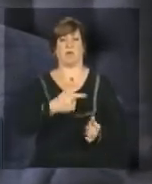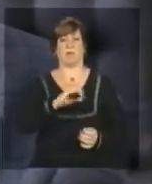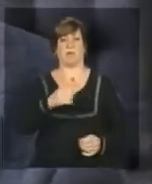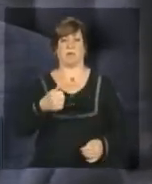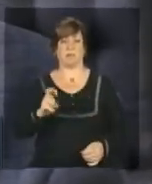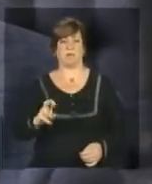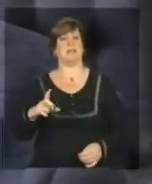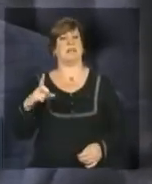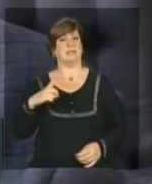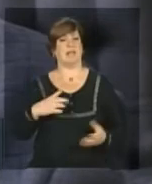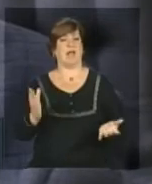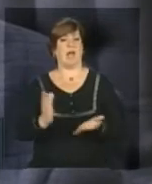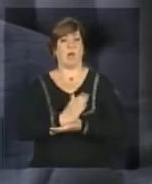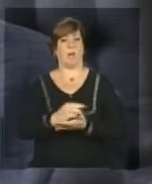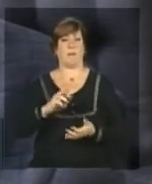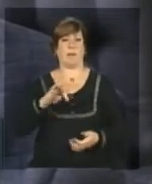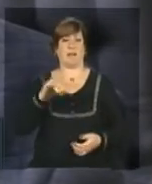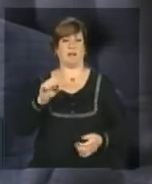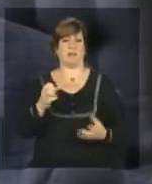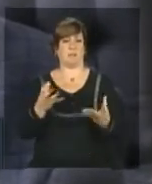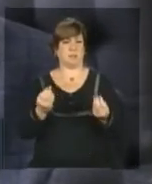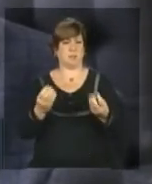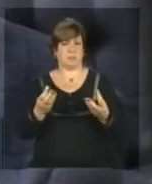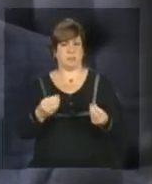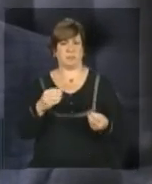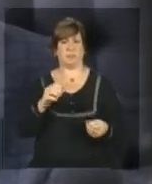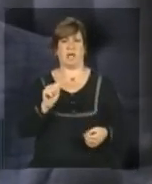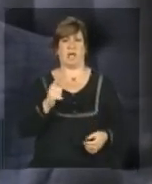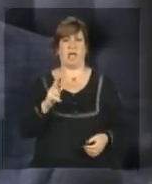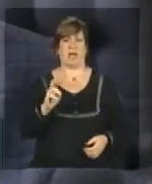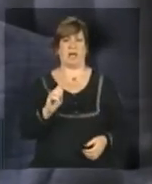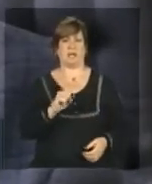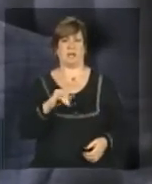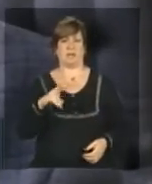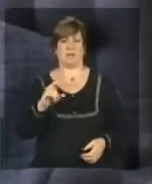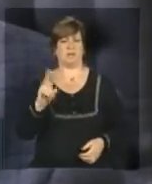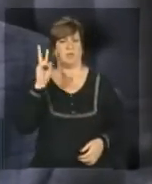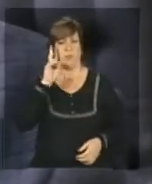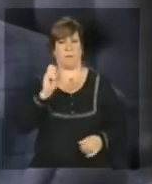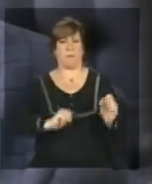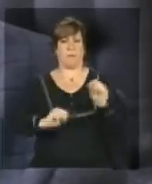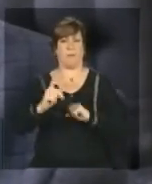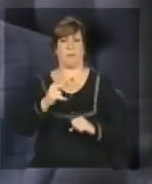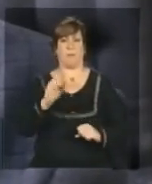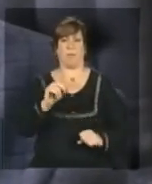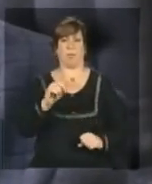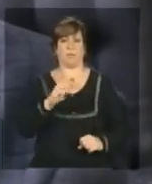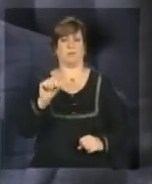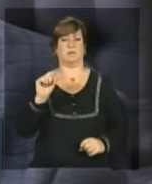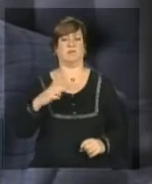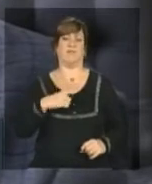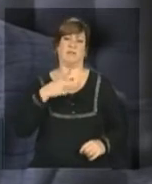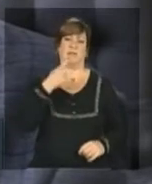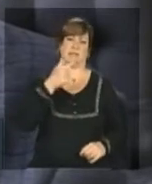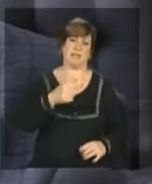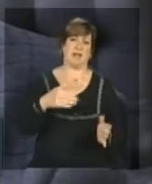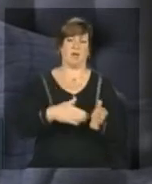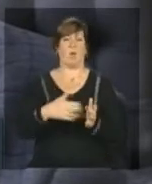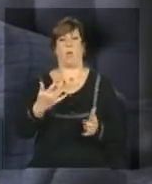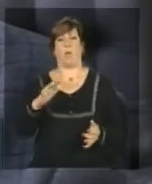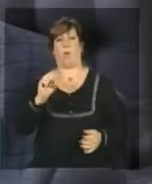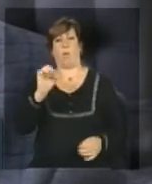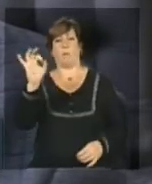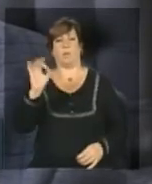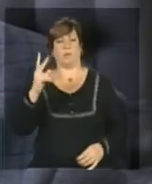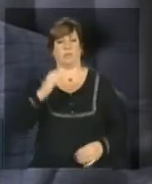metas muito agressivas, muito agressivo em quanto à produção. Fala de 7, 8% crescimento